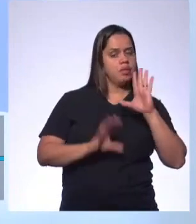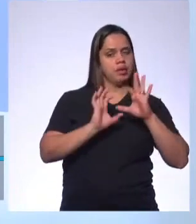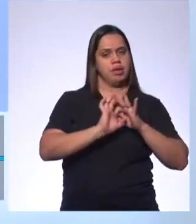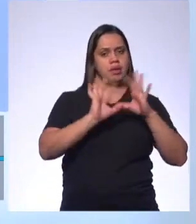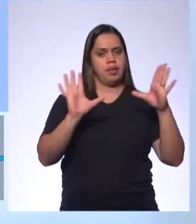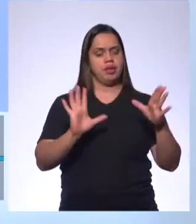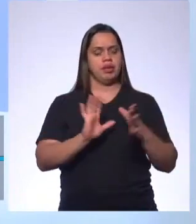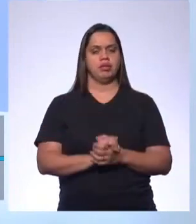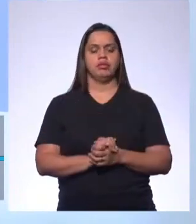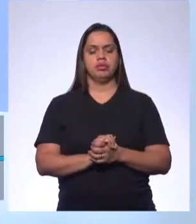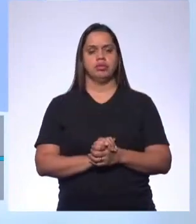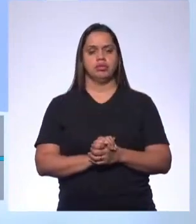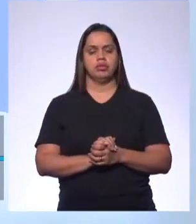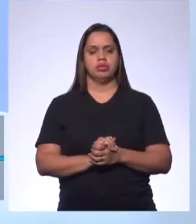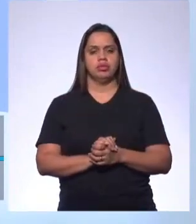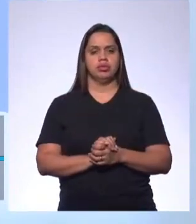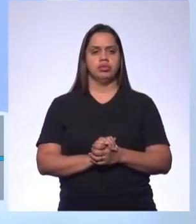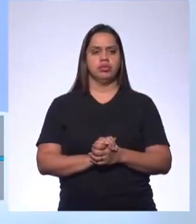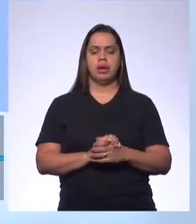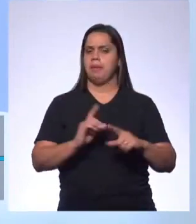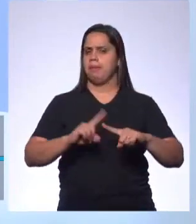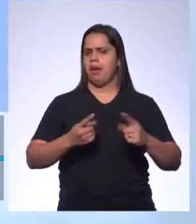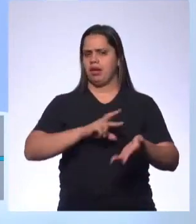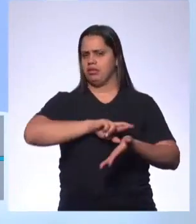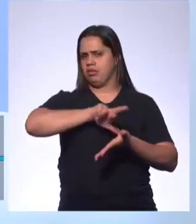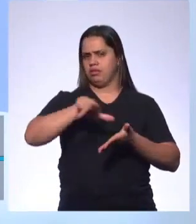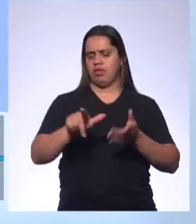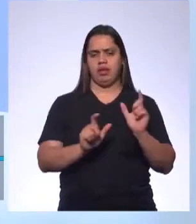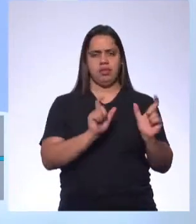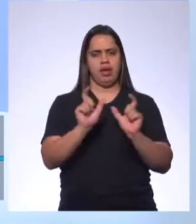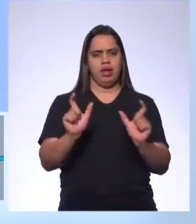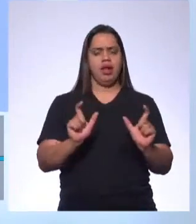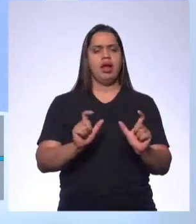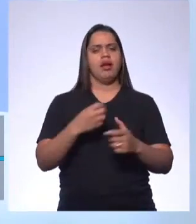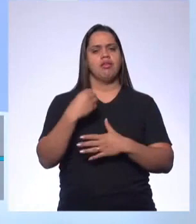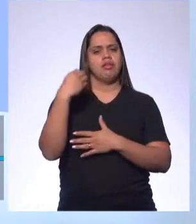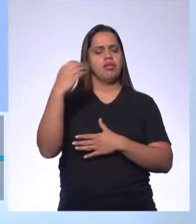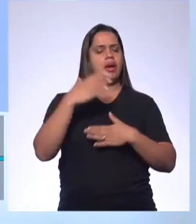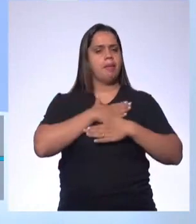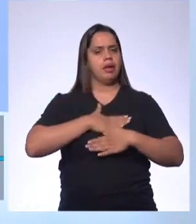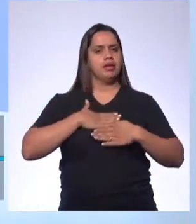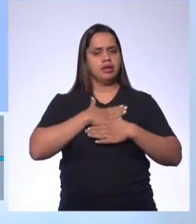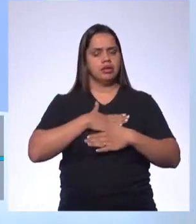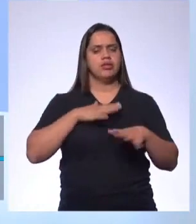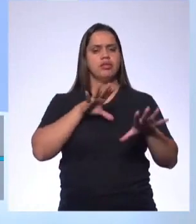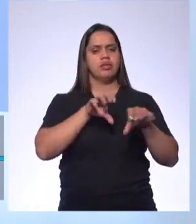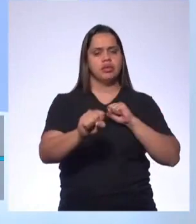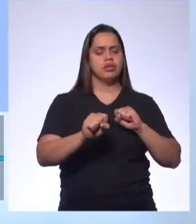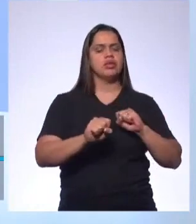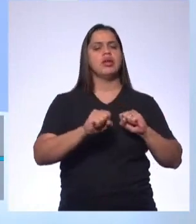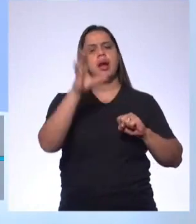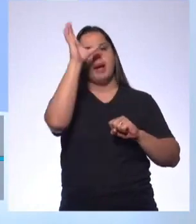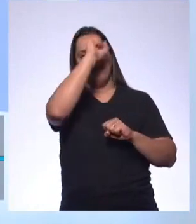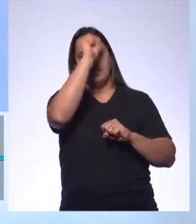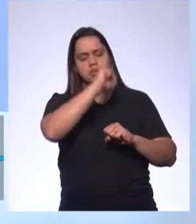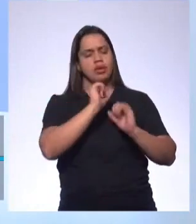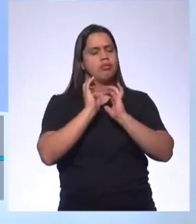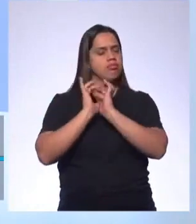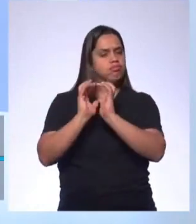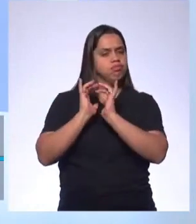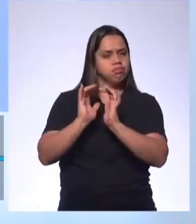Silvana participa conosco, né? Mas várias palavras: viagem, prazer, libertação, formação, aprendizado,